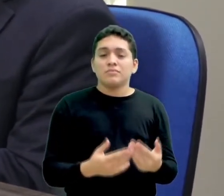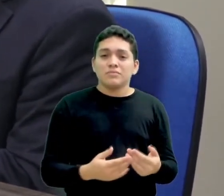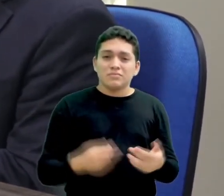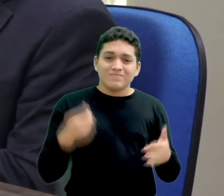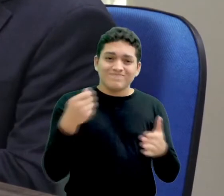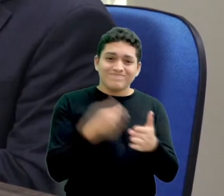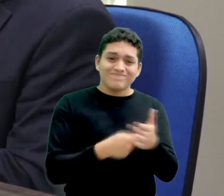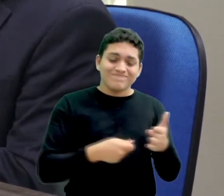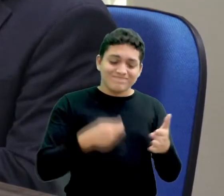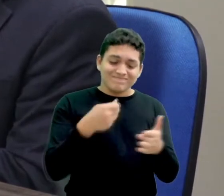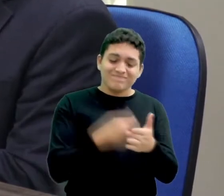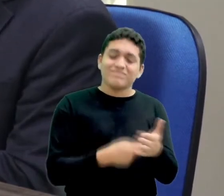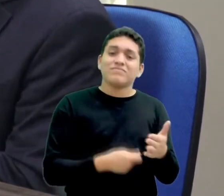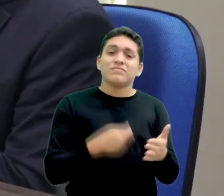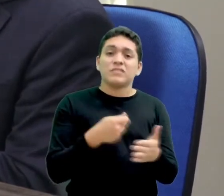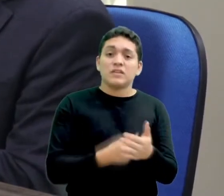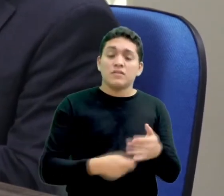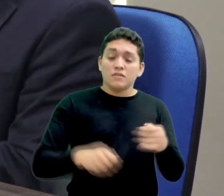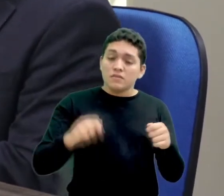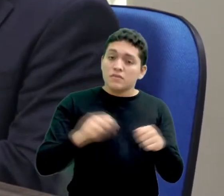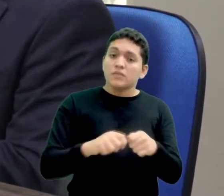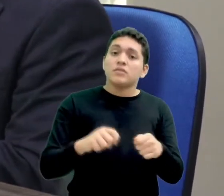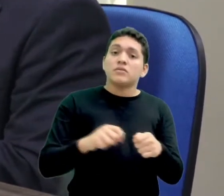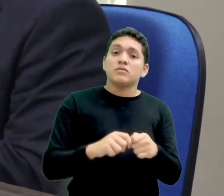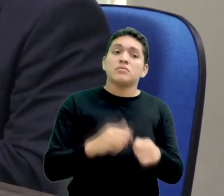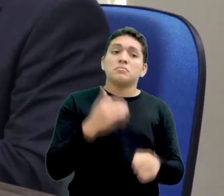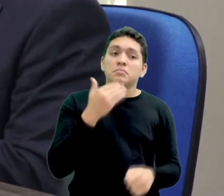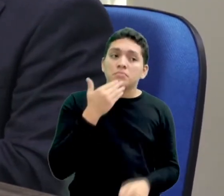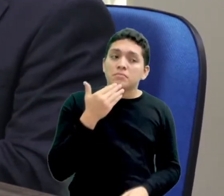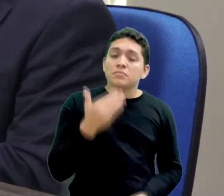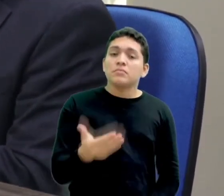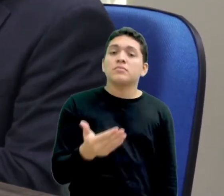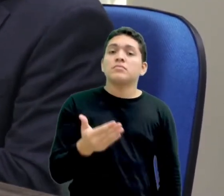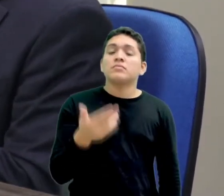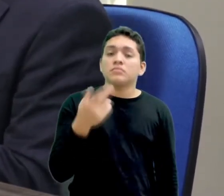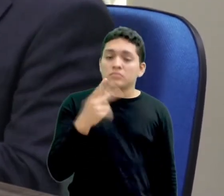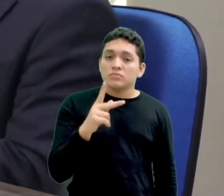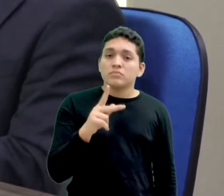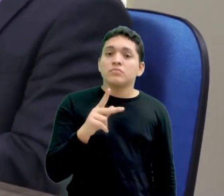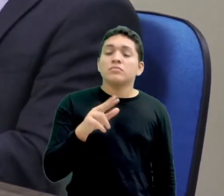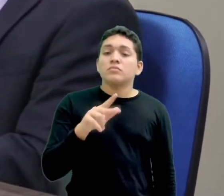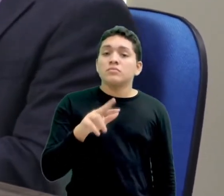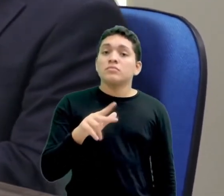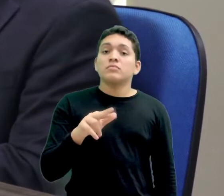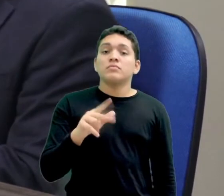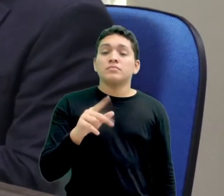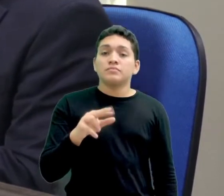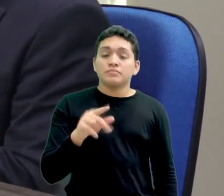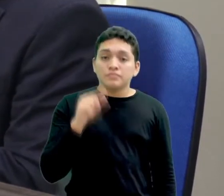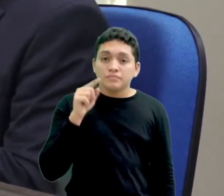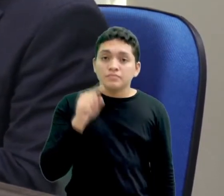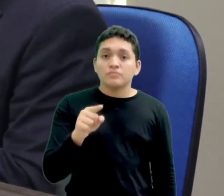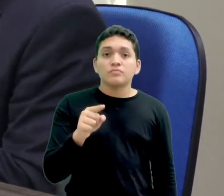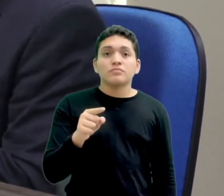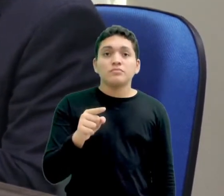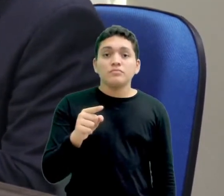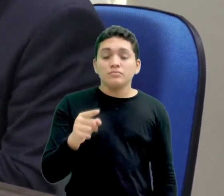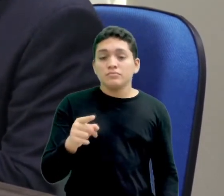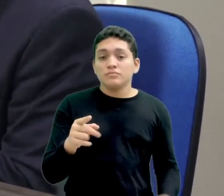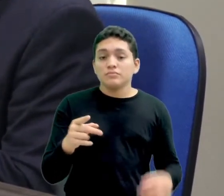Ele diz o seguinte: faça isso, se reconcilie com o seu adversário rápido. Para quê? Para que você não seja